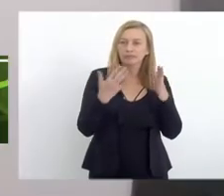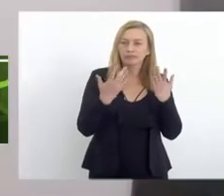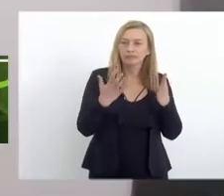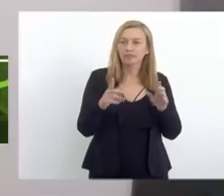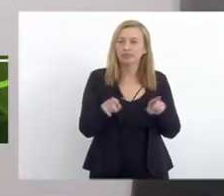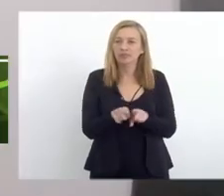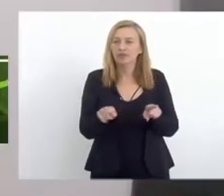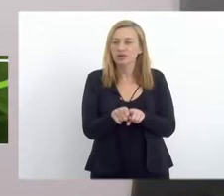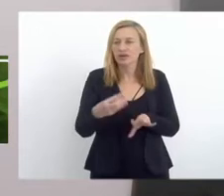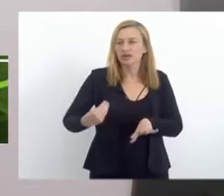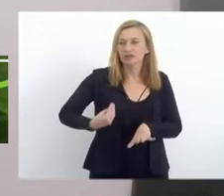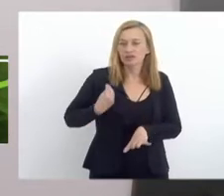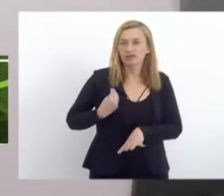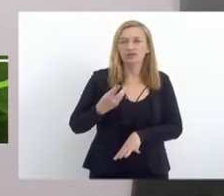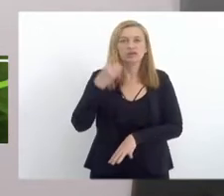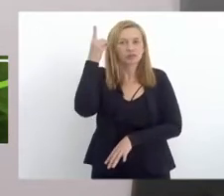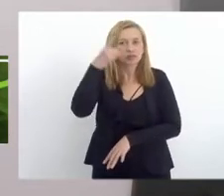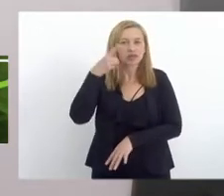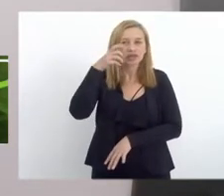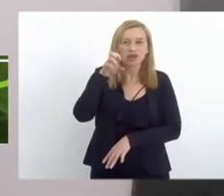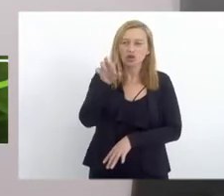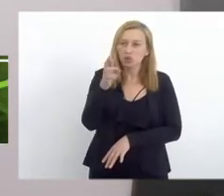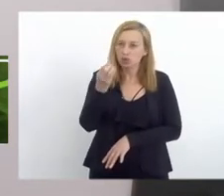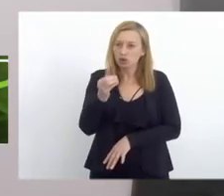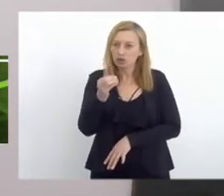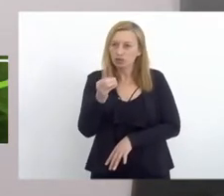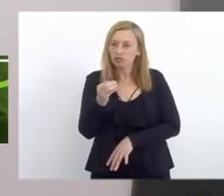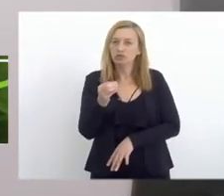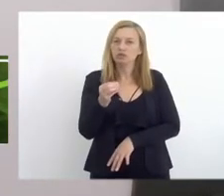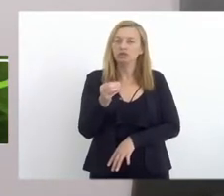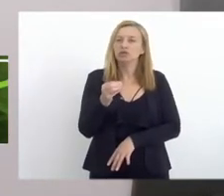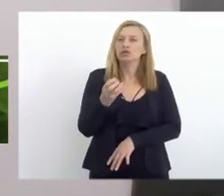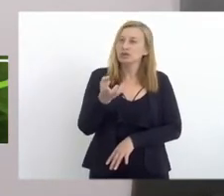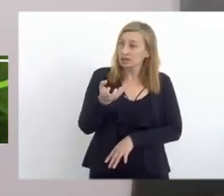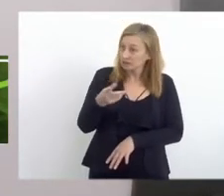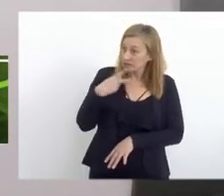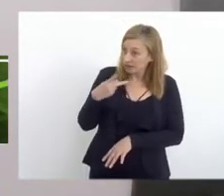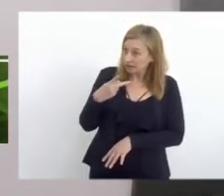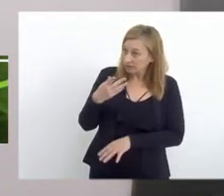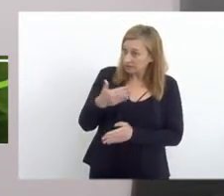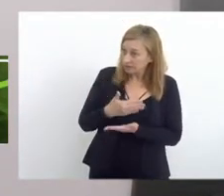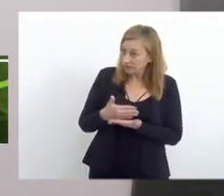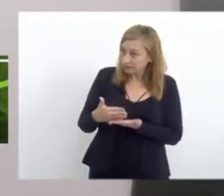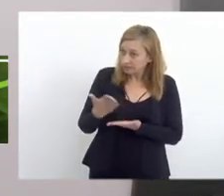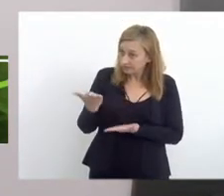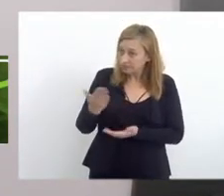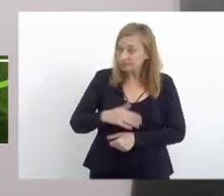do deputado estadual Eurico Júnior. O senhor gostaria de fazer as considerações iniciais?